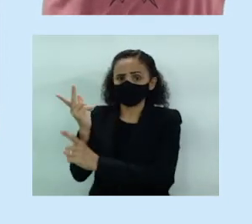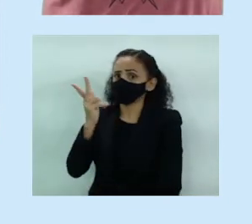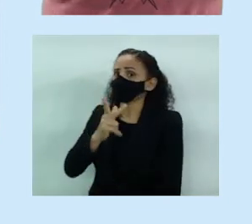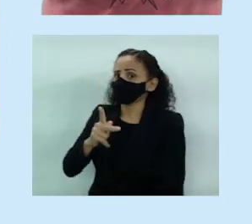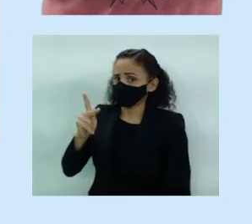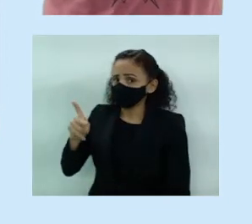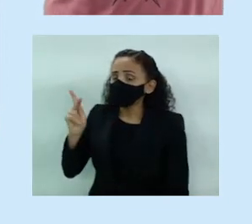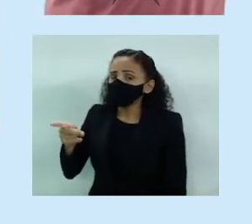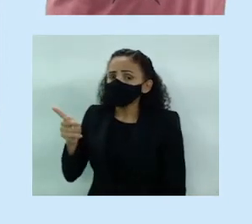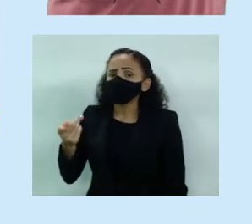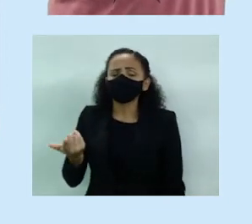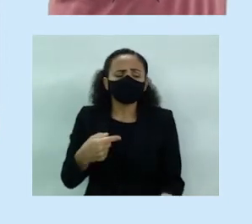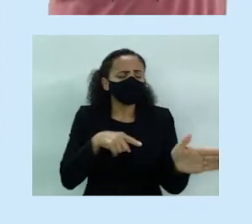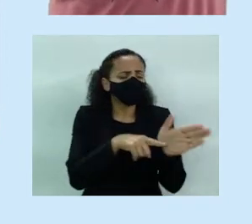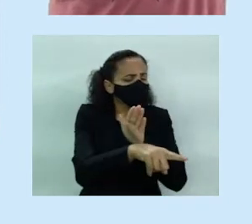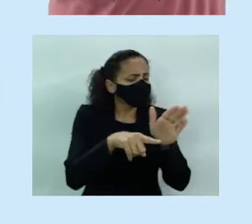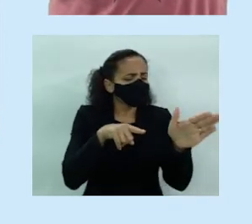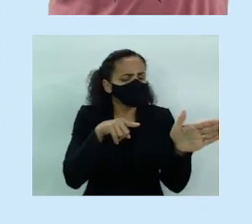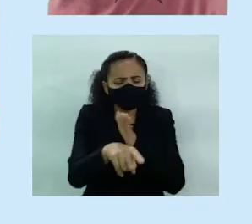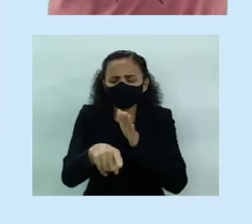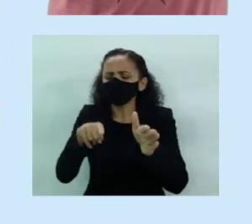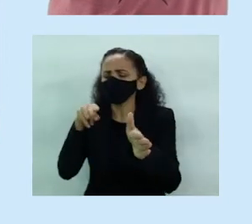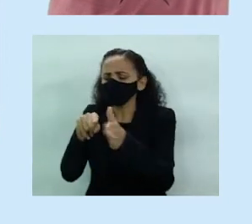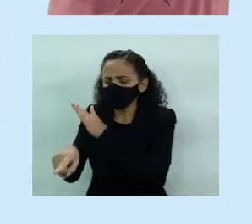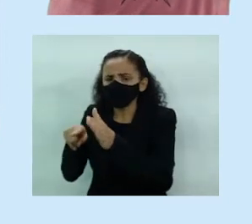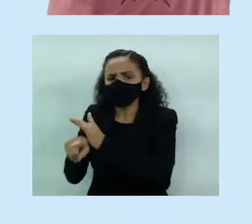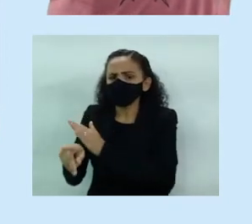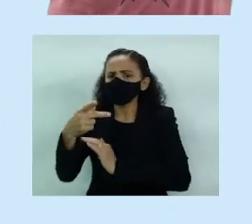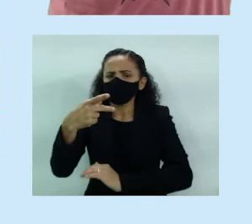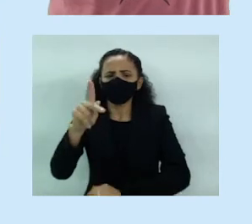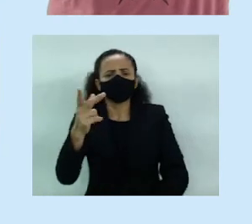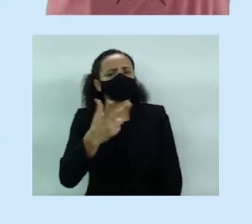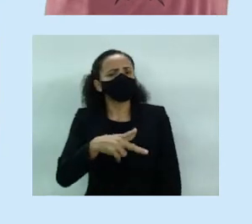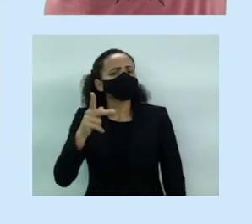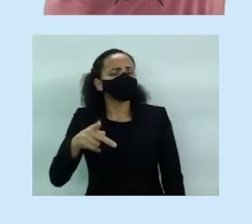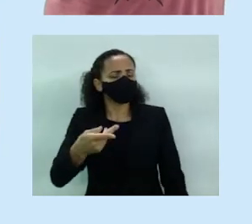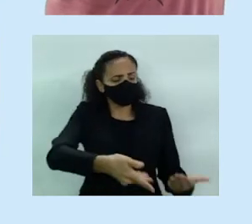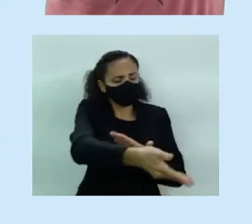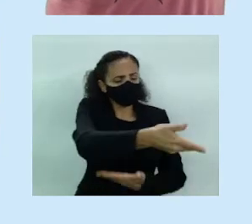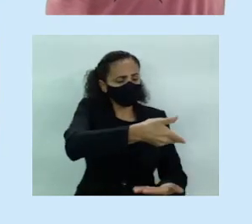todos os assuntos para poder ser um estudante, de poder galgar